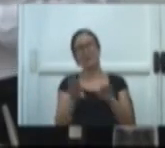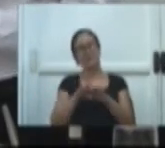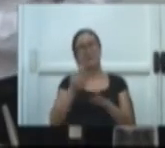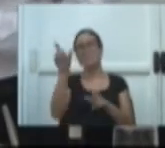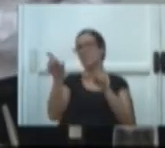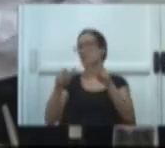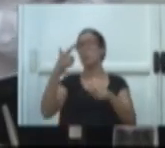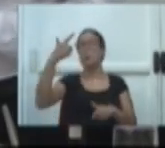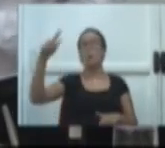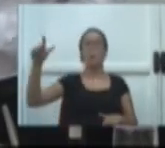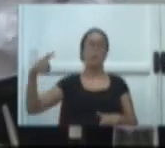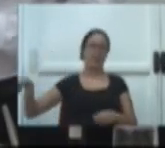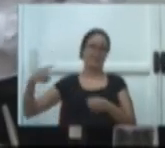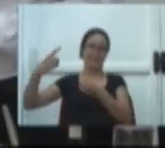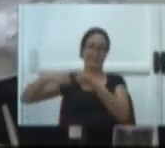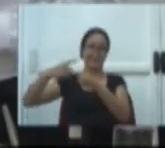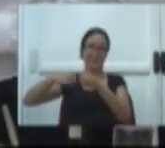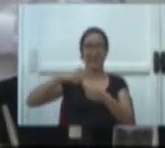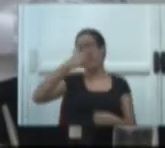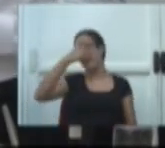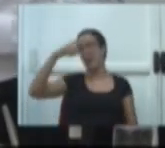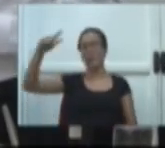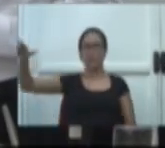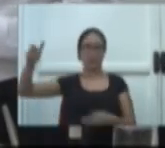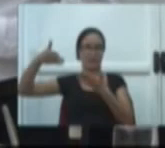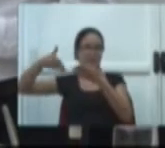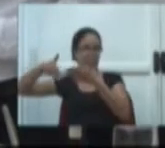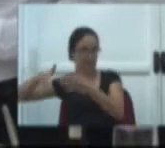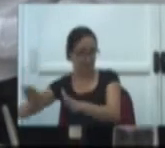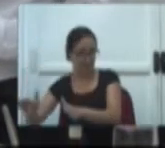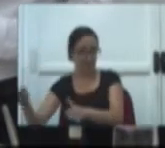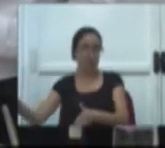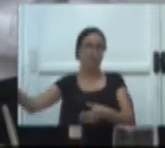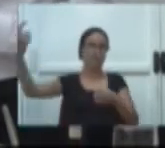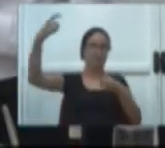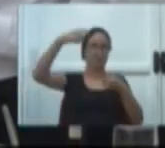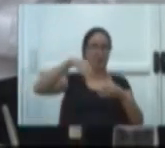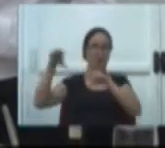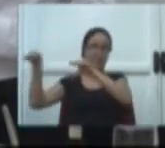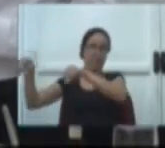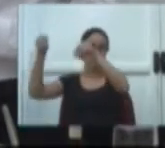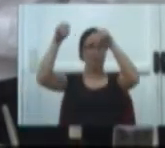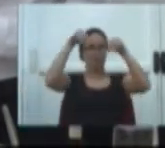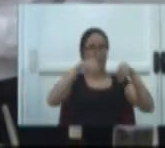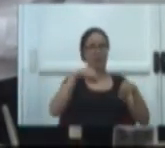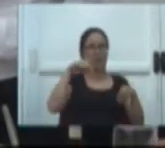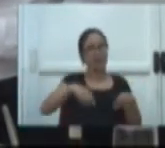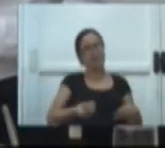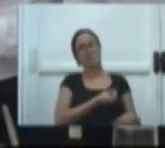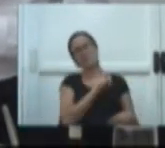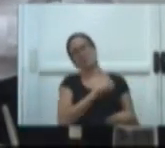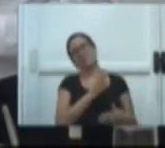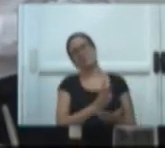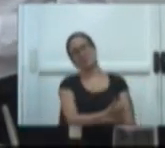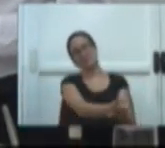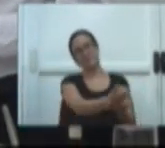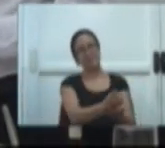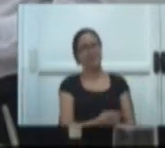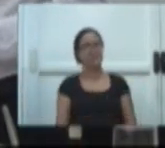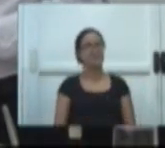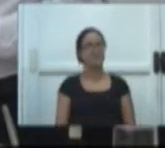como eu, também tem por opção viver em Limeira. Eu quero agradecer na pessoa do Carlos Eduardo